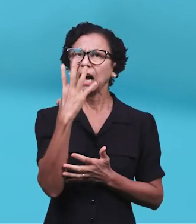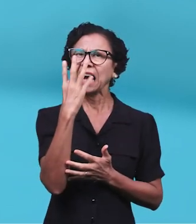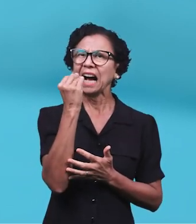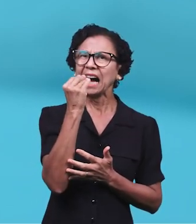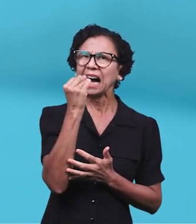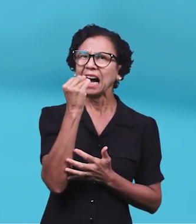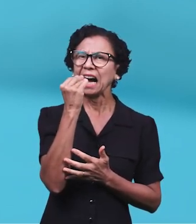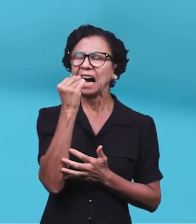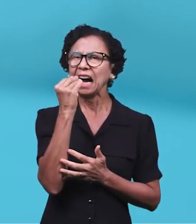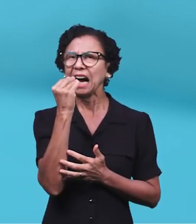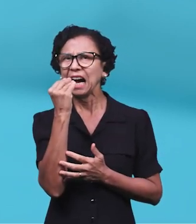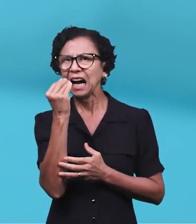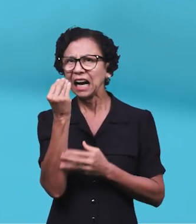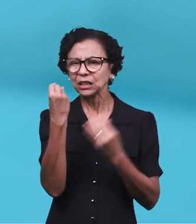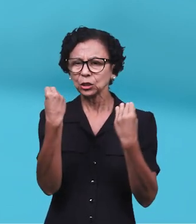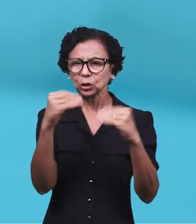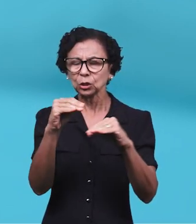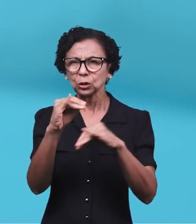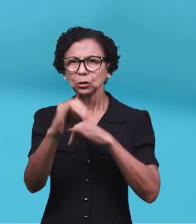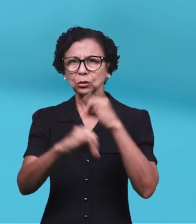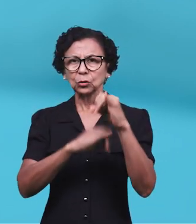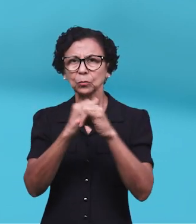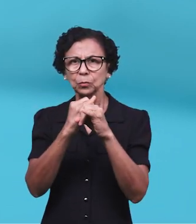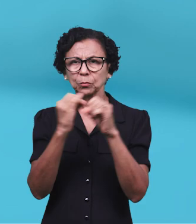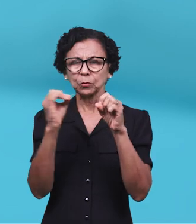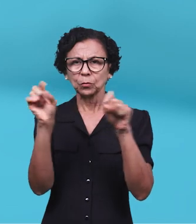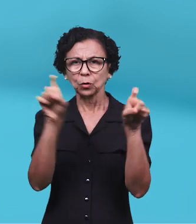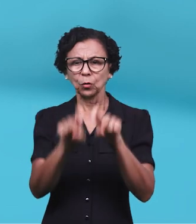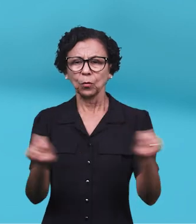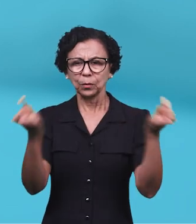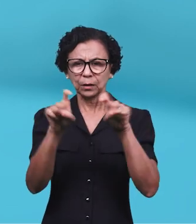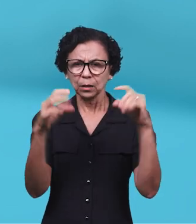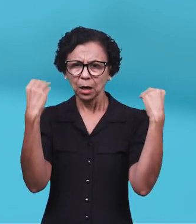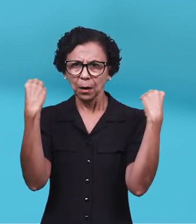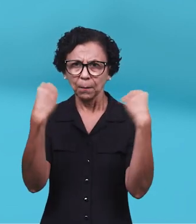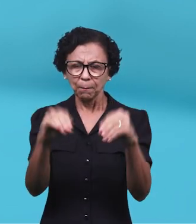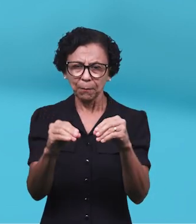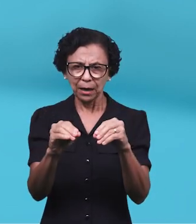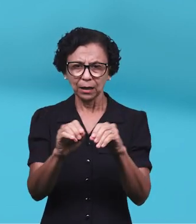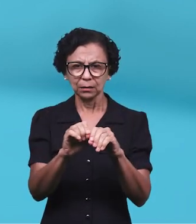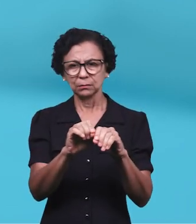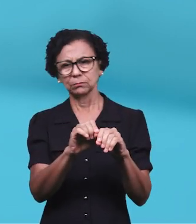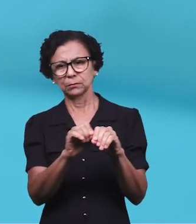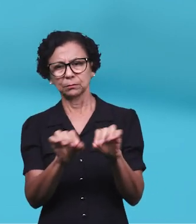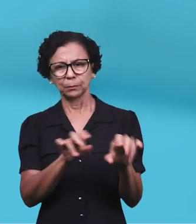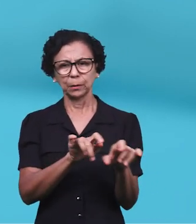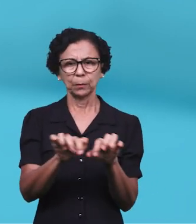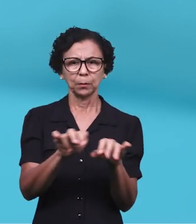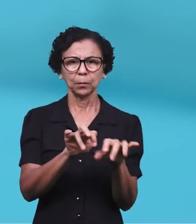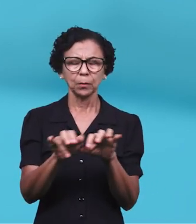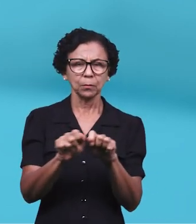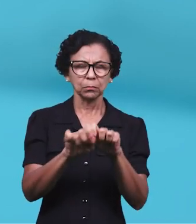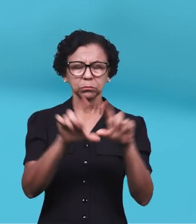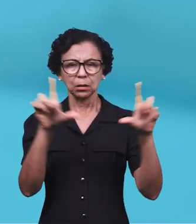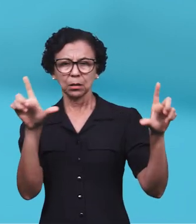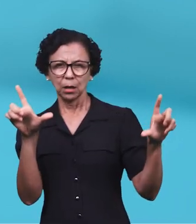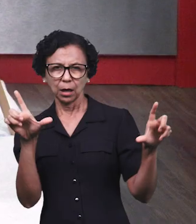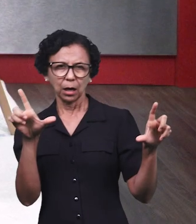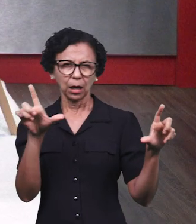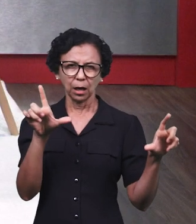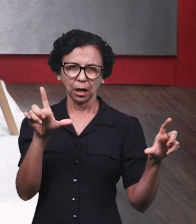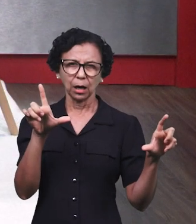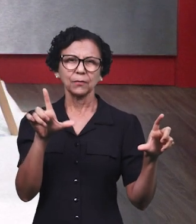tirou a foto, fez o escaneamento lá no computador, o técnico ele já consegue ter uma previsibilidade do